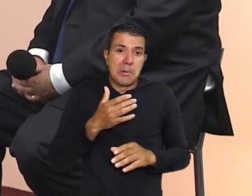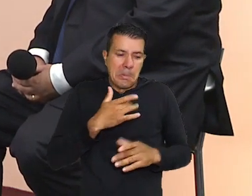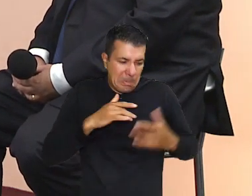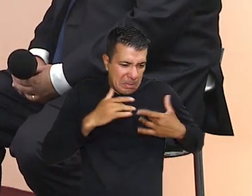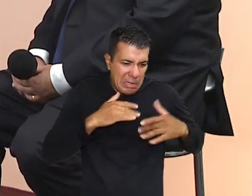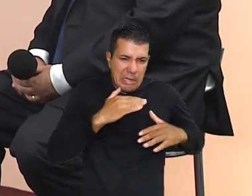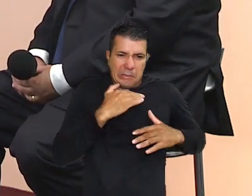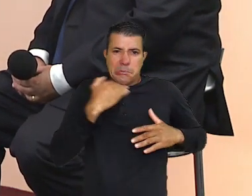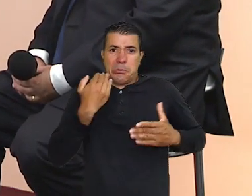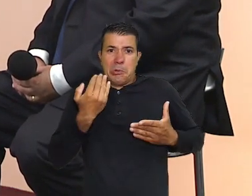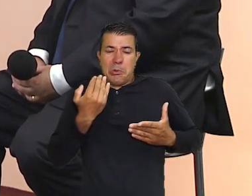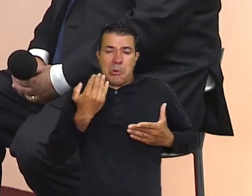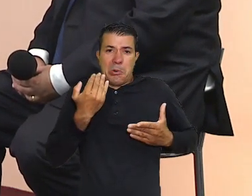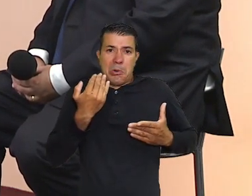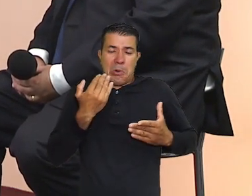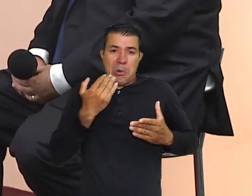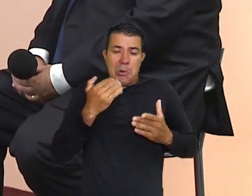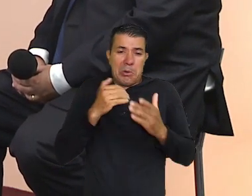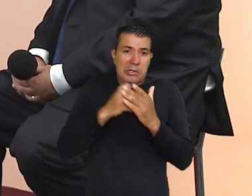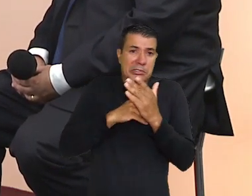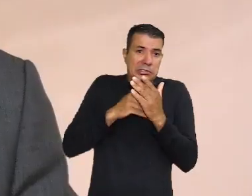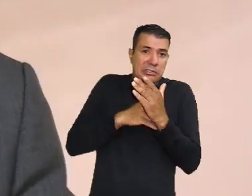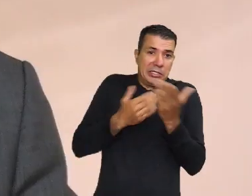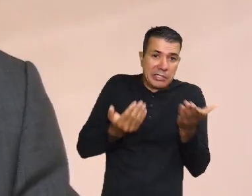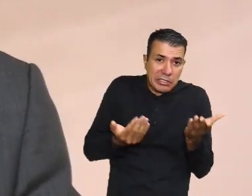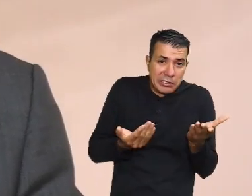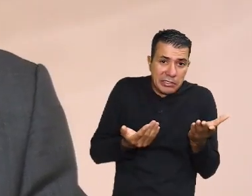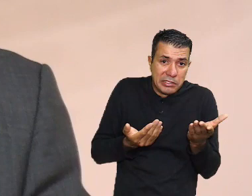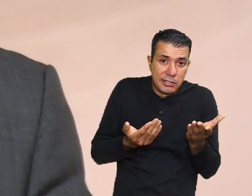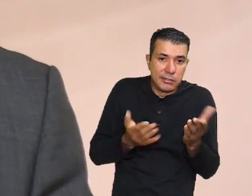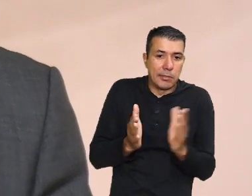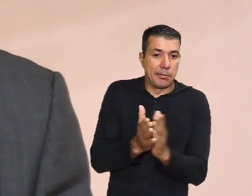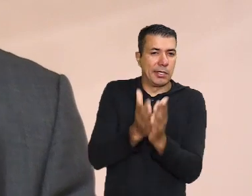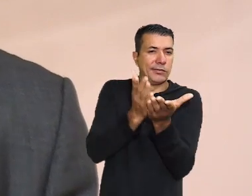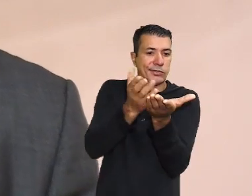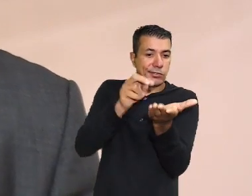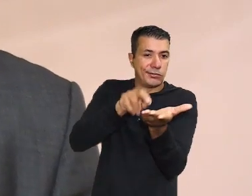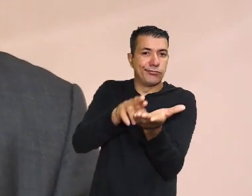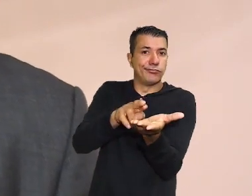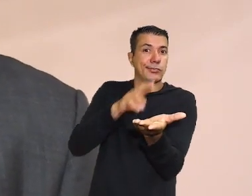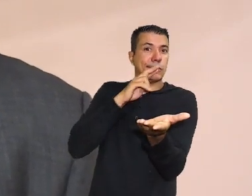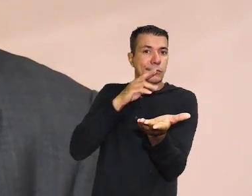Por que esse mistério por trás da morte? A Bíblia tem a resposta.